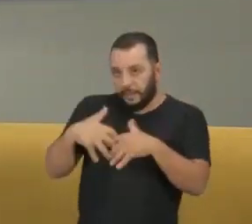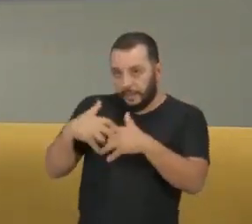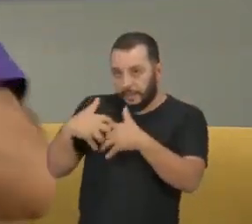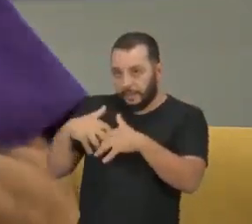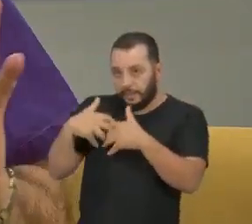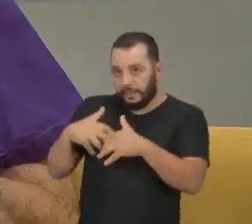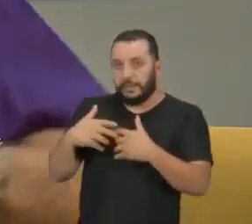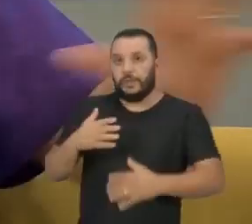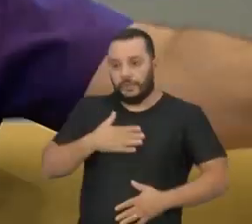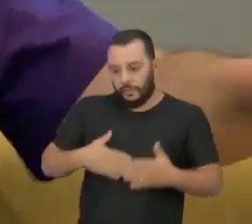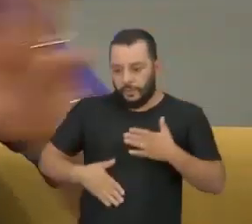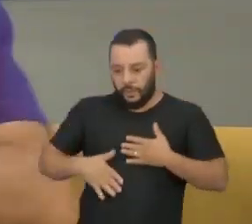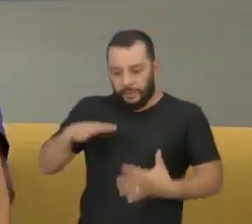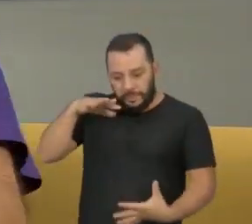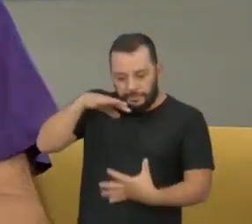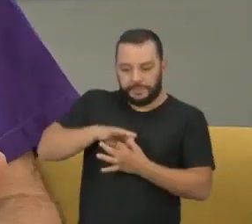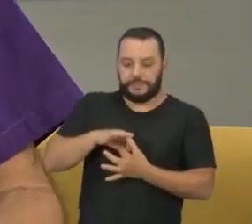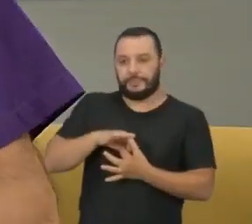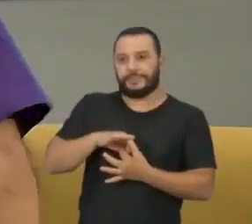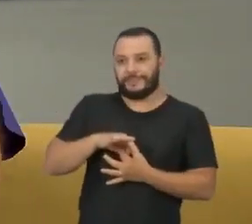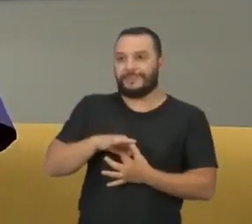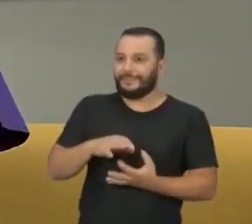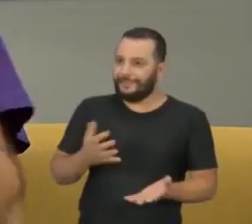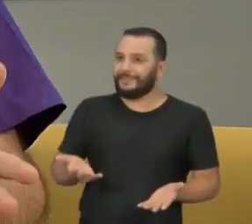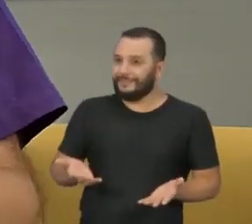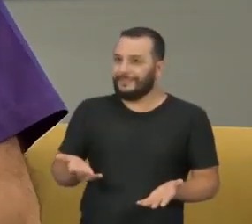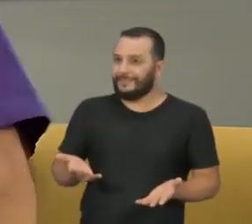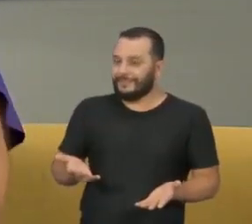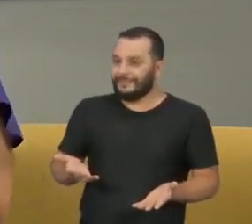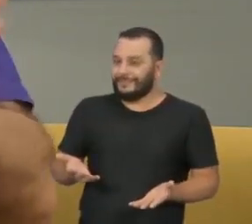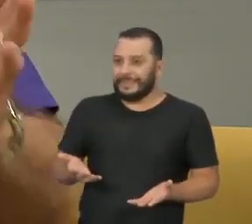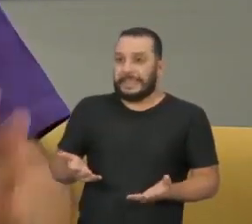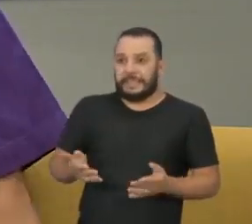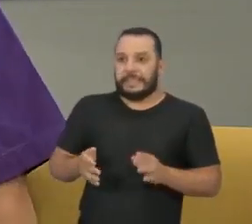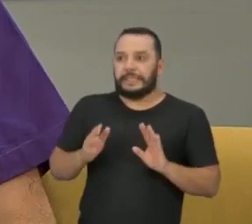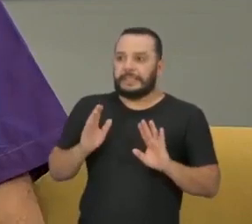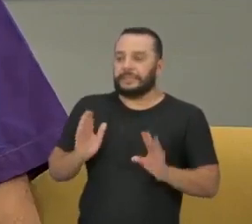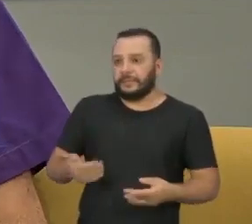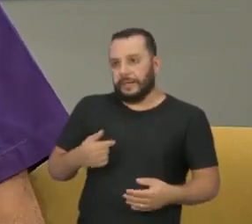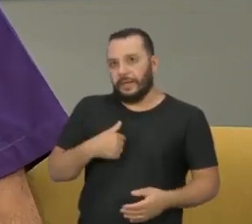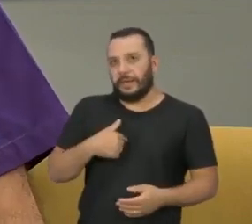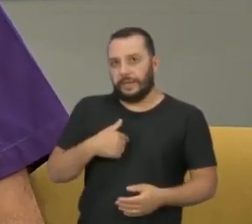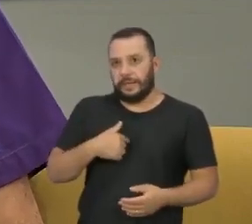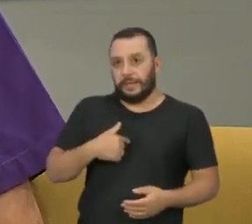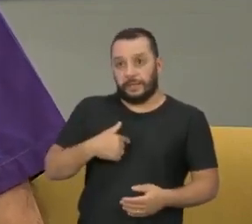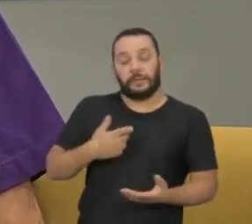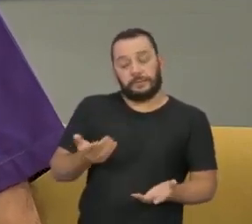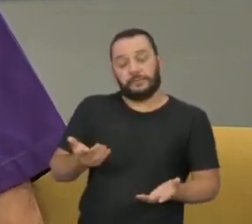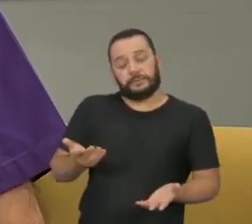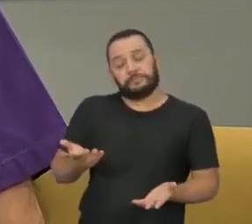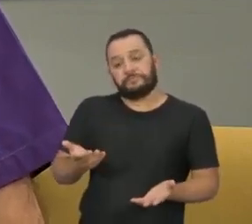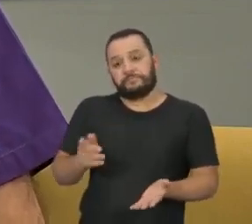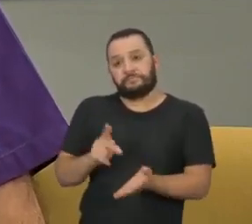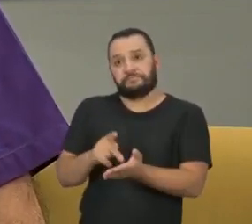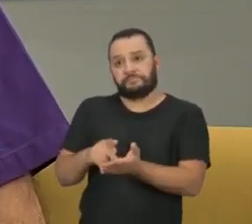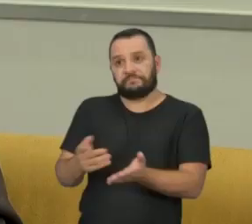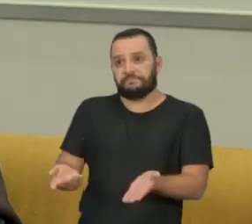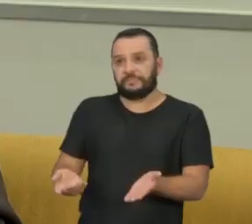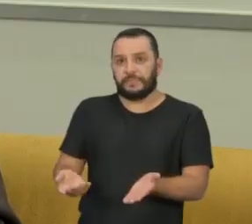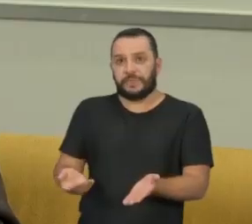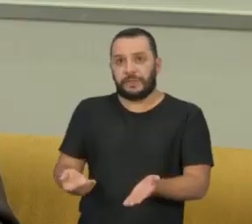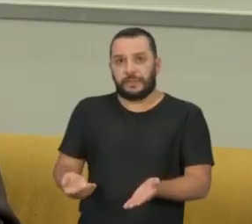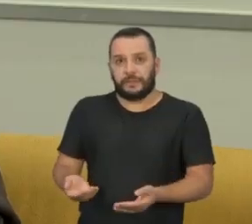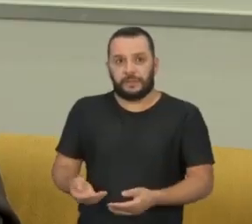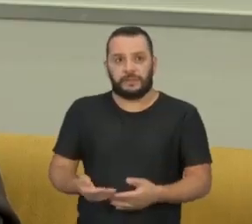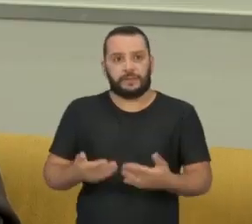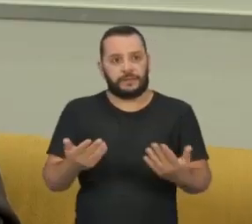vem assim como um anexo, puxadinho, né? Isso aí é, enfim, mau prognóstico, né? Muito bem.